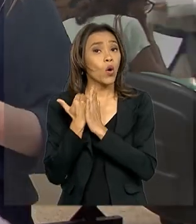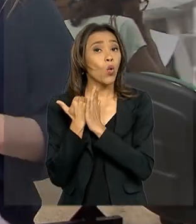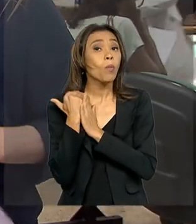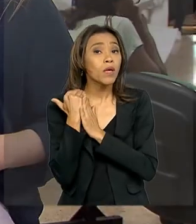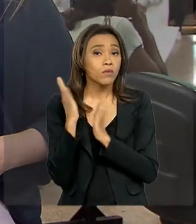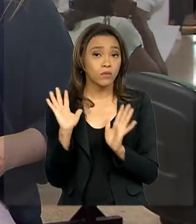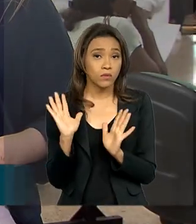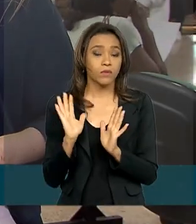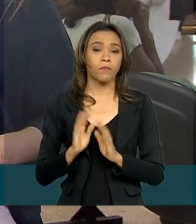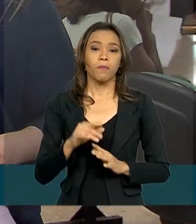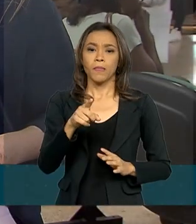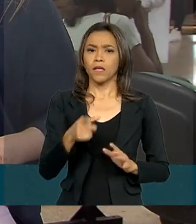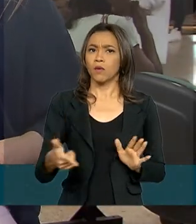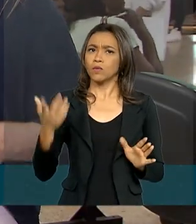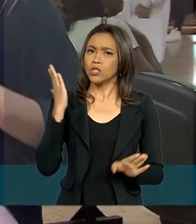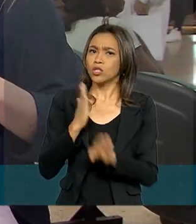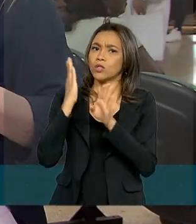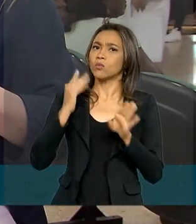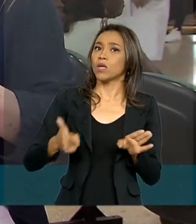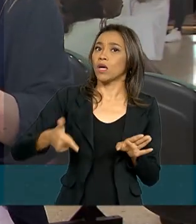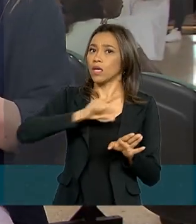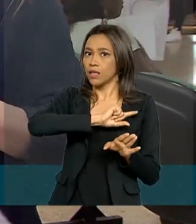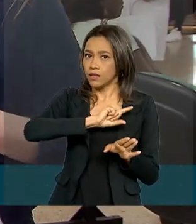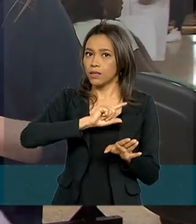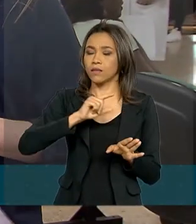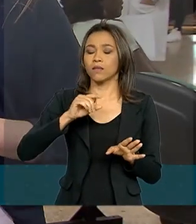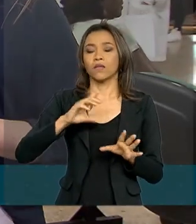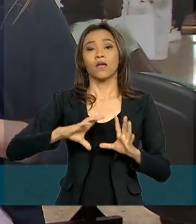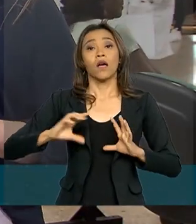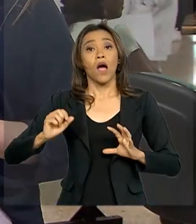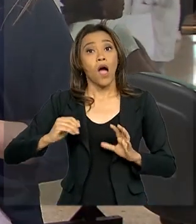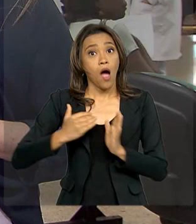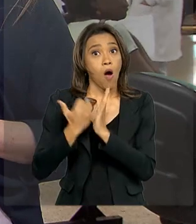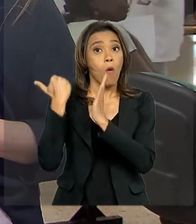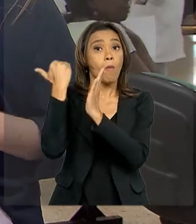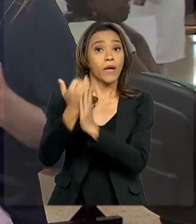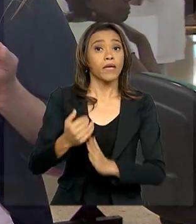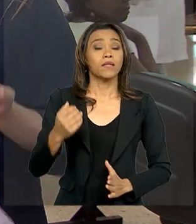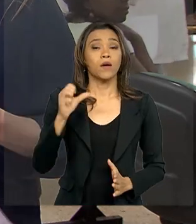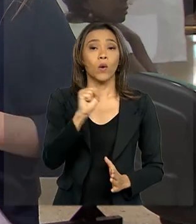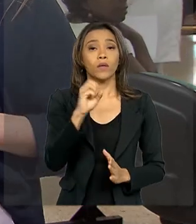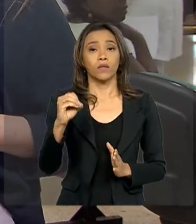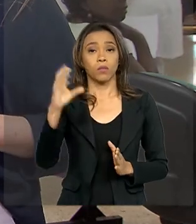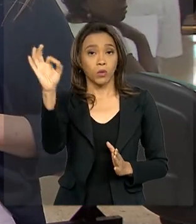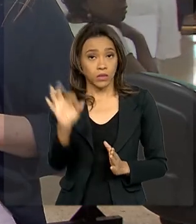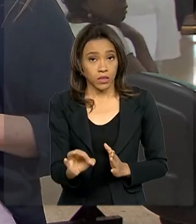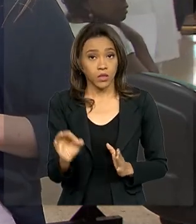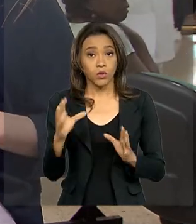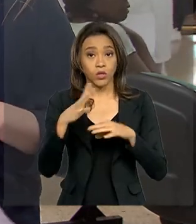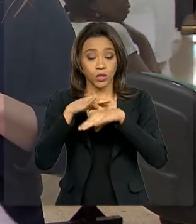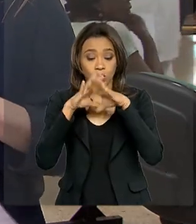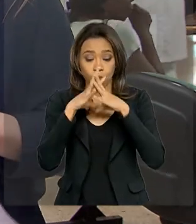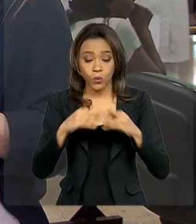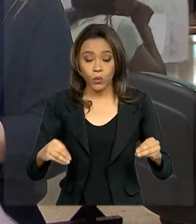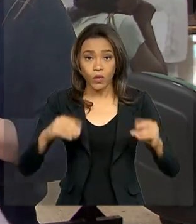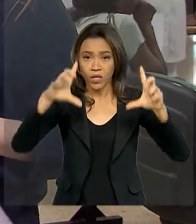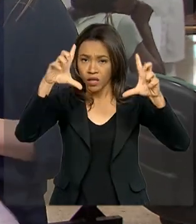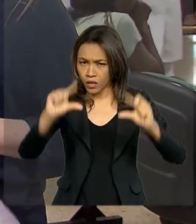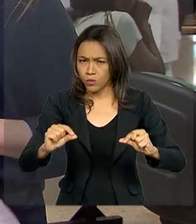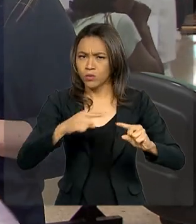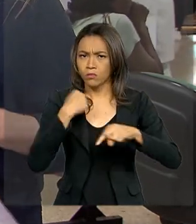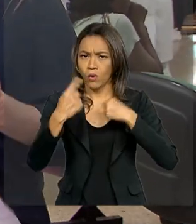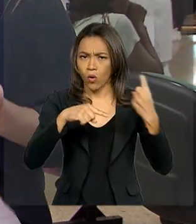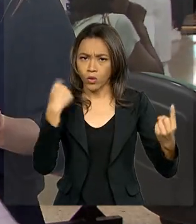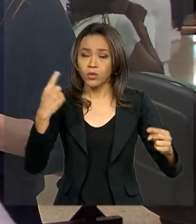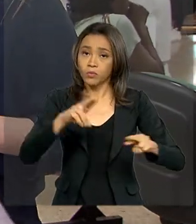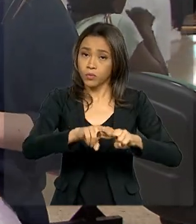diagnóstico precoce do câncer aumenta em 80 por cento a possibilidade de cura e reduzir a mortalidade por isso a partir